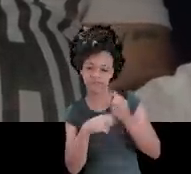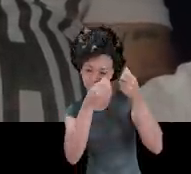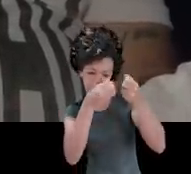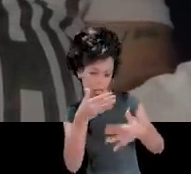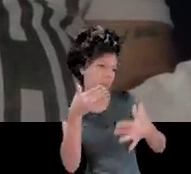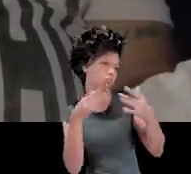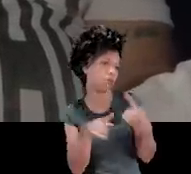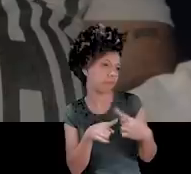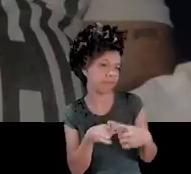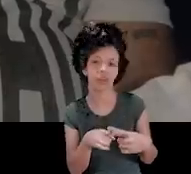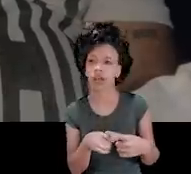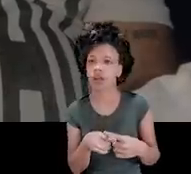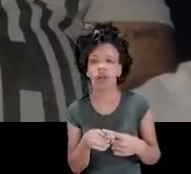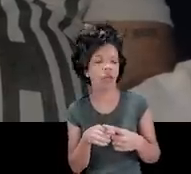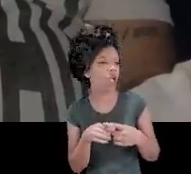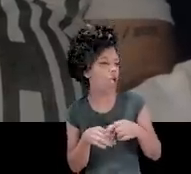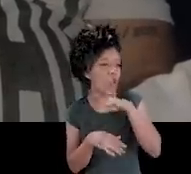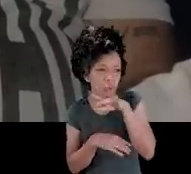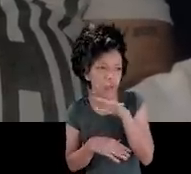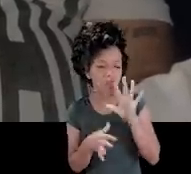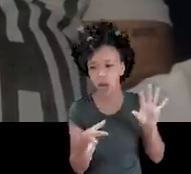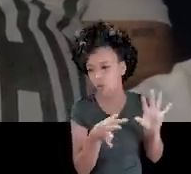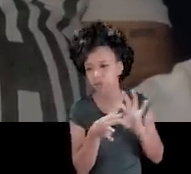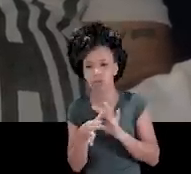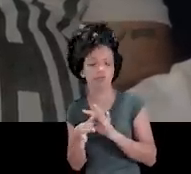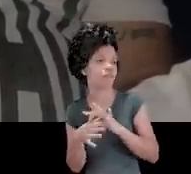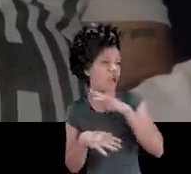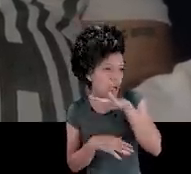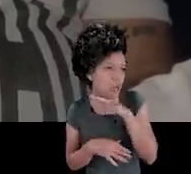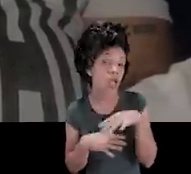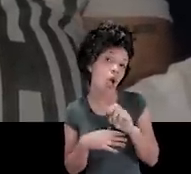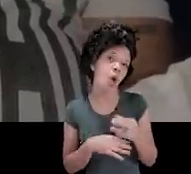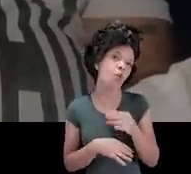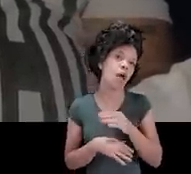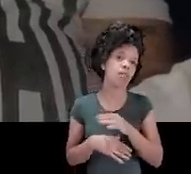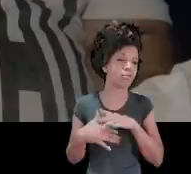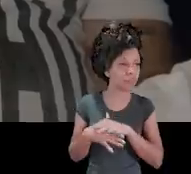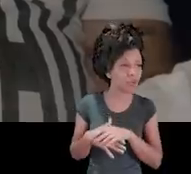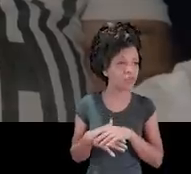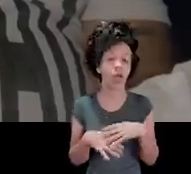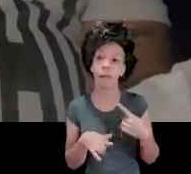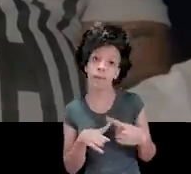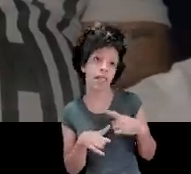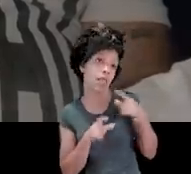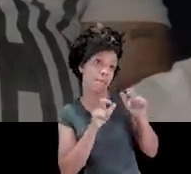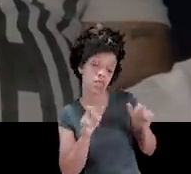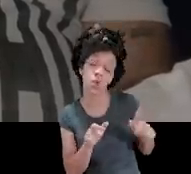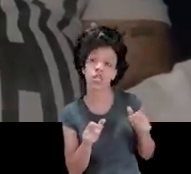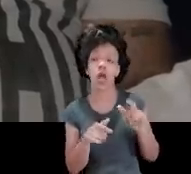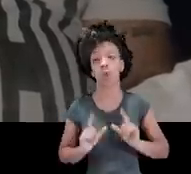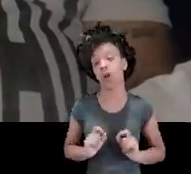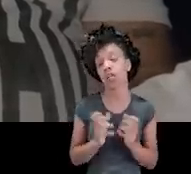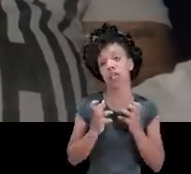baixo. Porque é muita coisa negativa, é ligado diretamente à coisa negativa. Ou tá doente, ou ai, porque tem tanta gente com câncer querendo